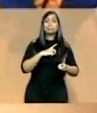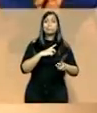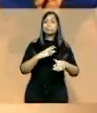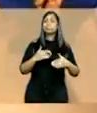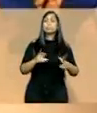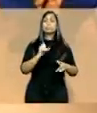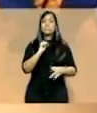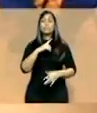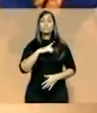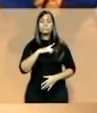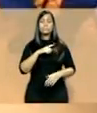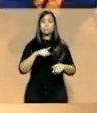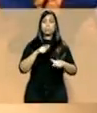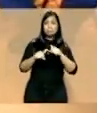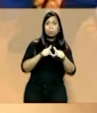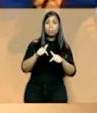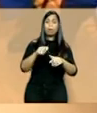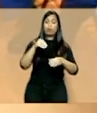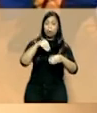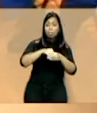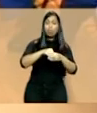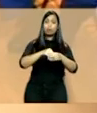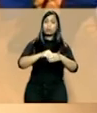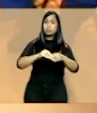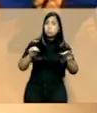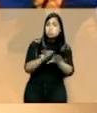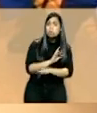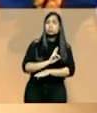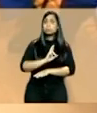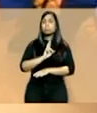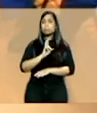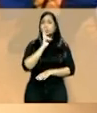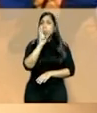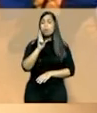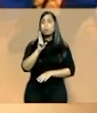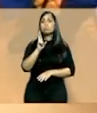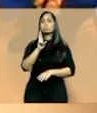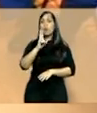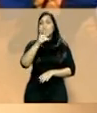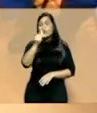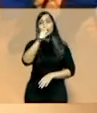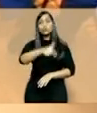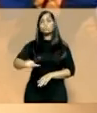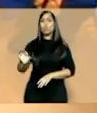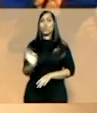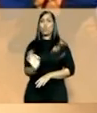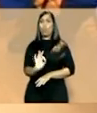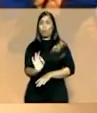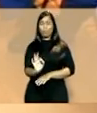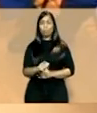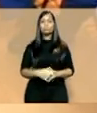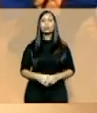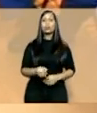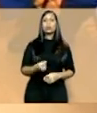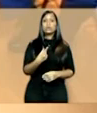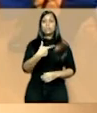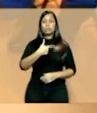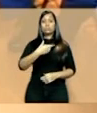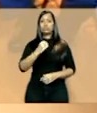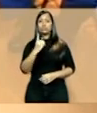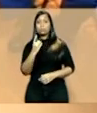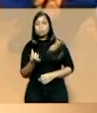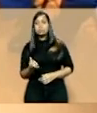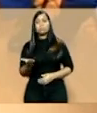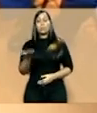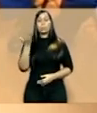você atua lá e consegue solução para aquilo, não vai acontecer outra vez. Cai bruscamente. Né? E depois, em 2016, teve um leve